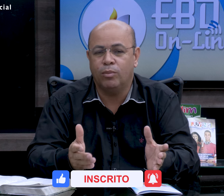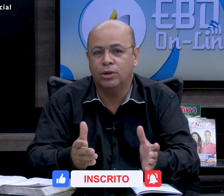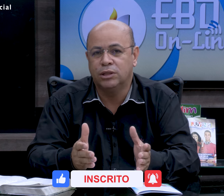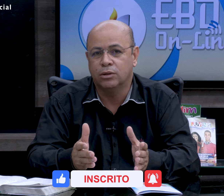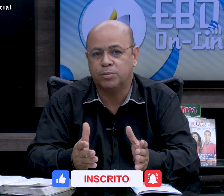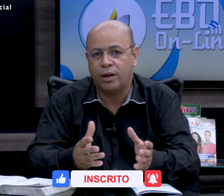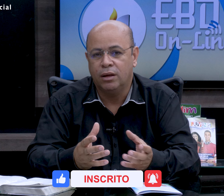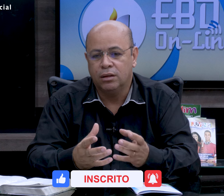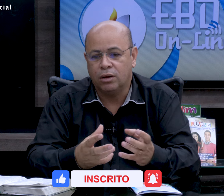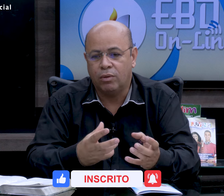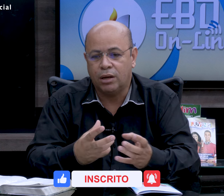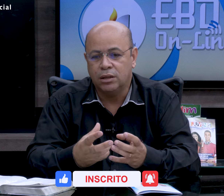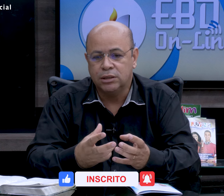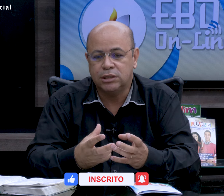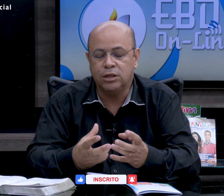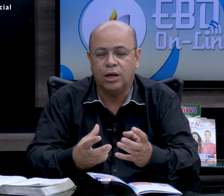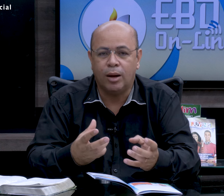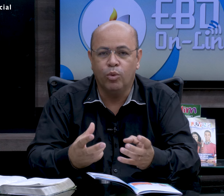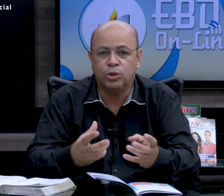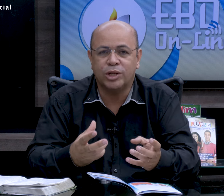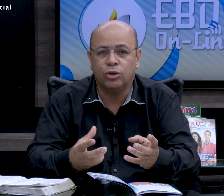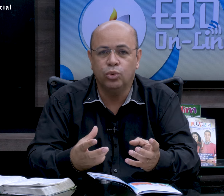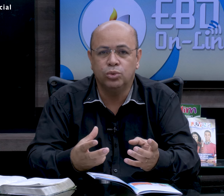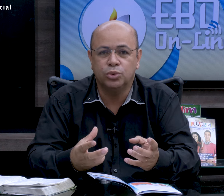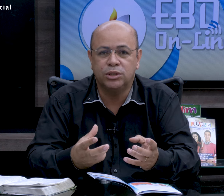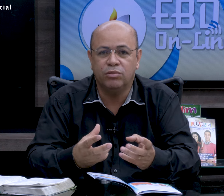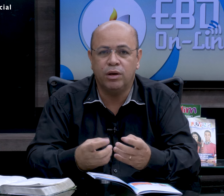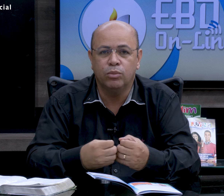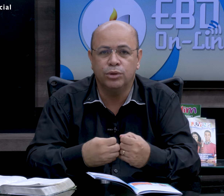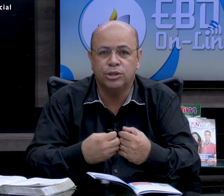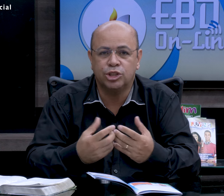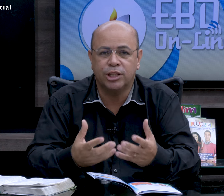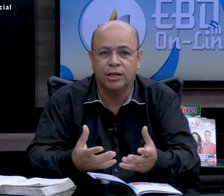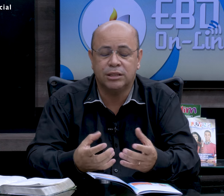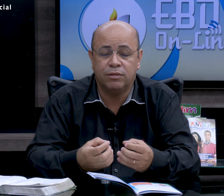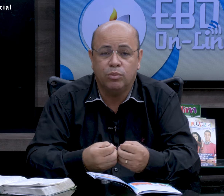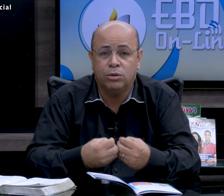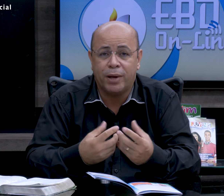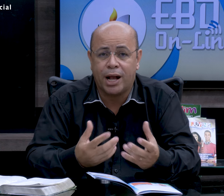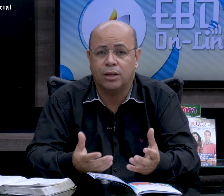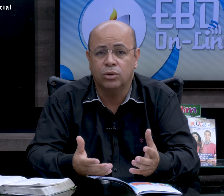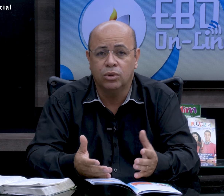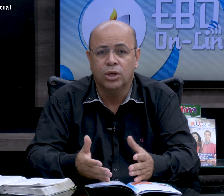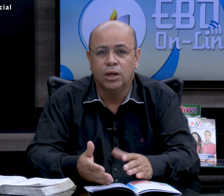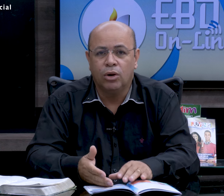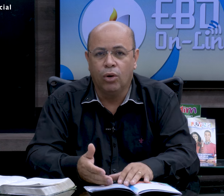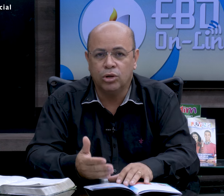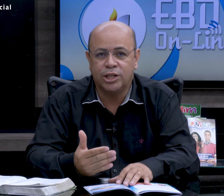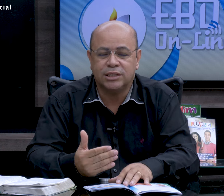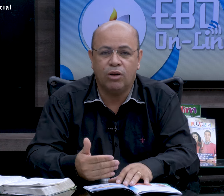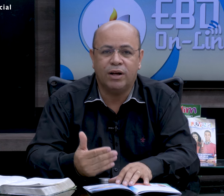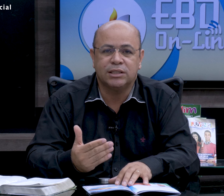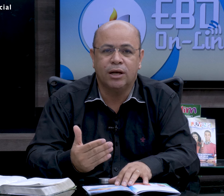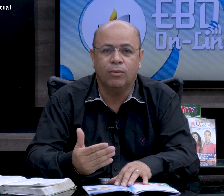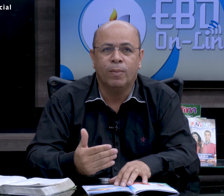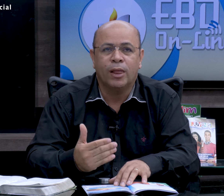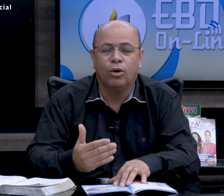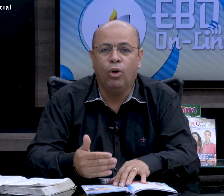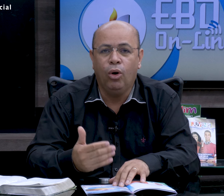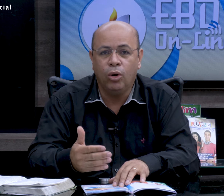santo pelo amor de Deus para Então se muitos adultos se vem muito distante se vem muito pecador longe da